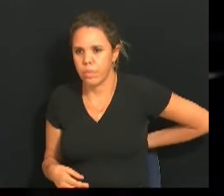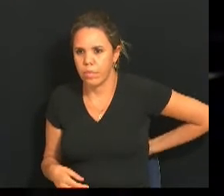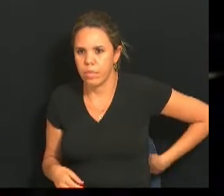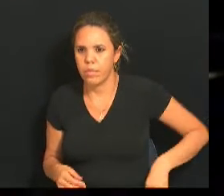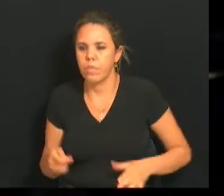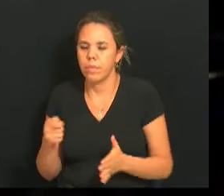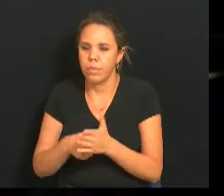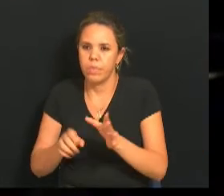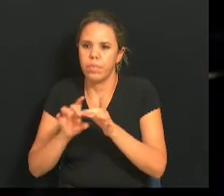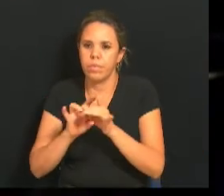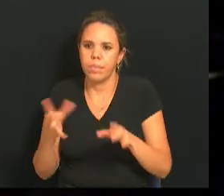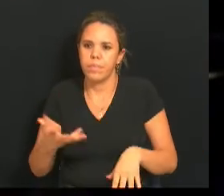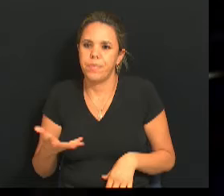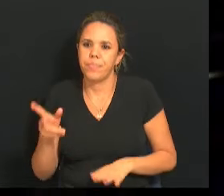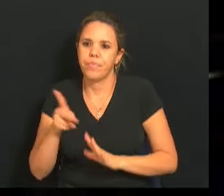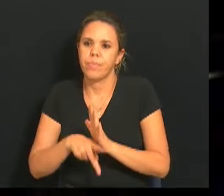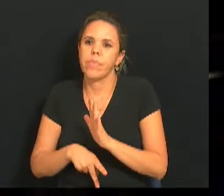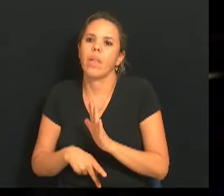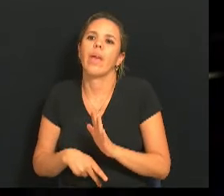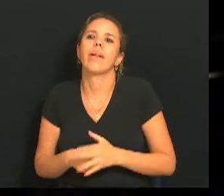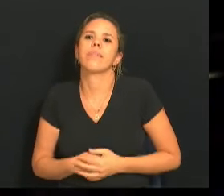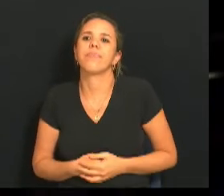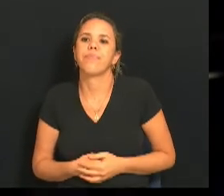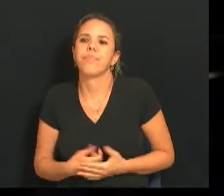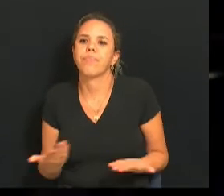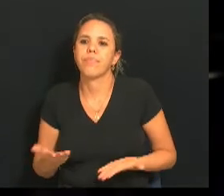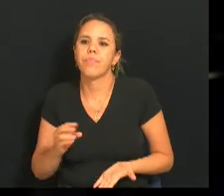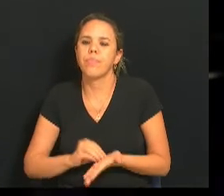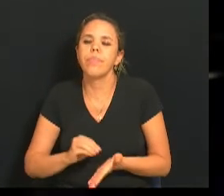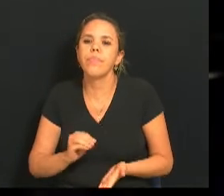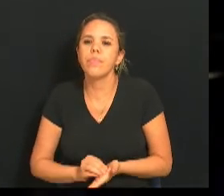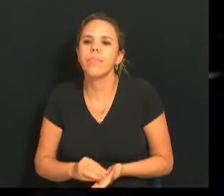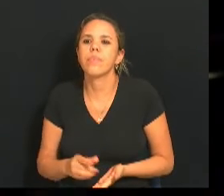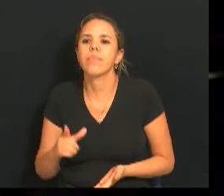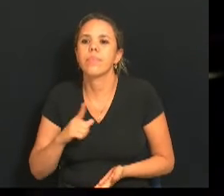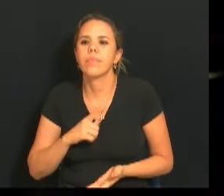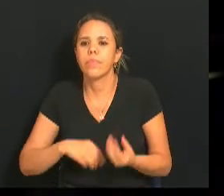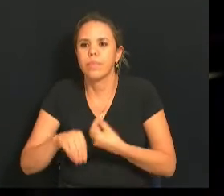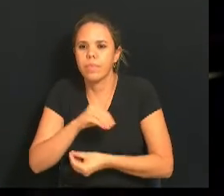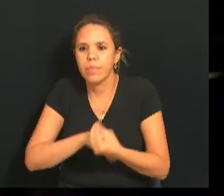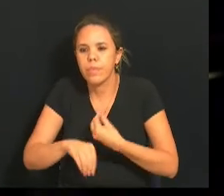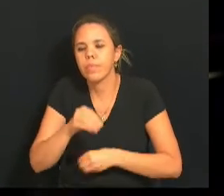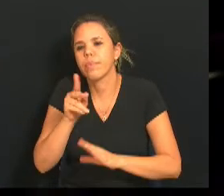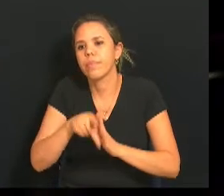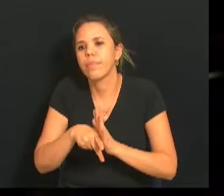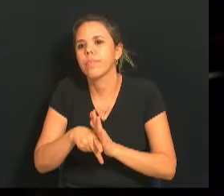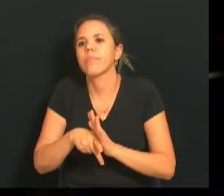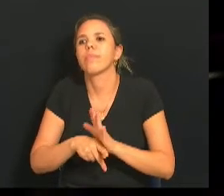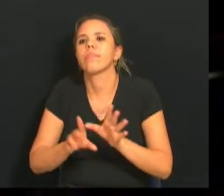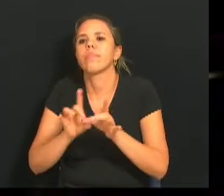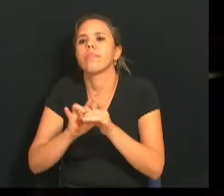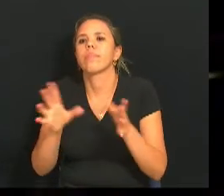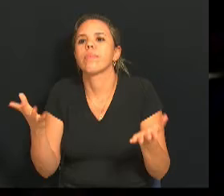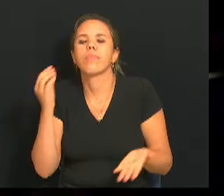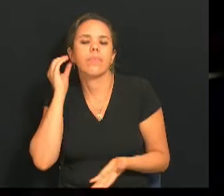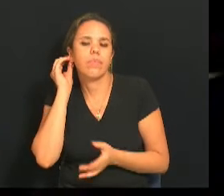entre projetos político-educacionais distintos hoje, onde há a hegemonia de um projeto ultraliberal e